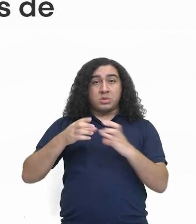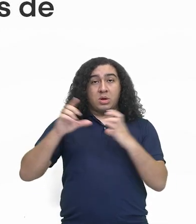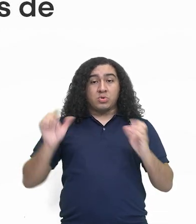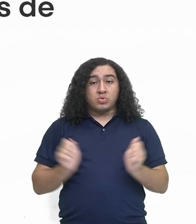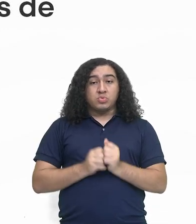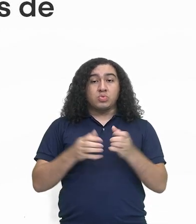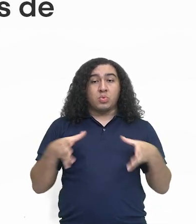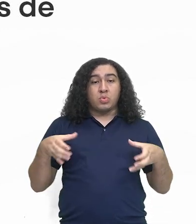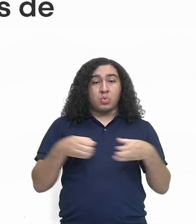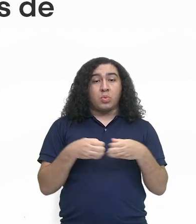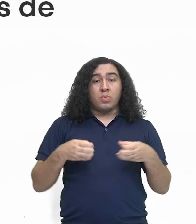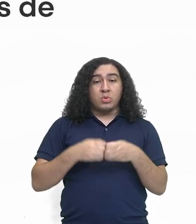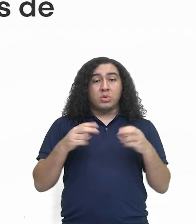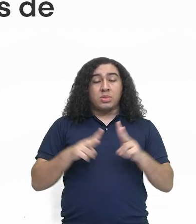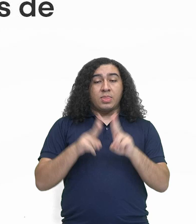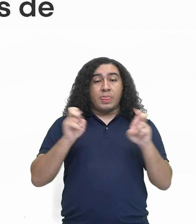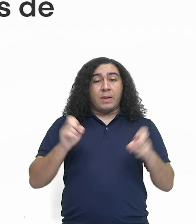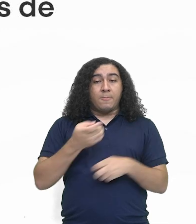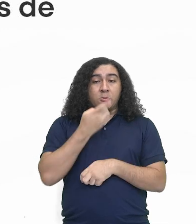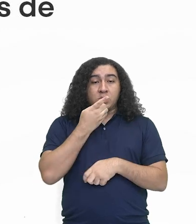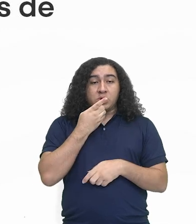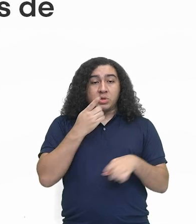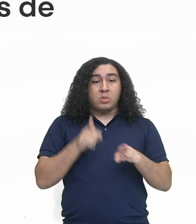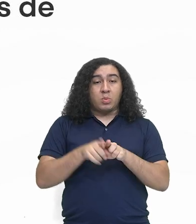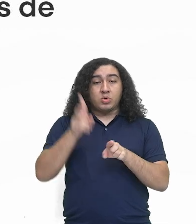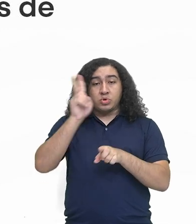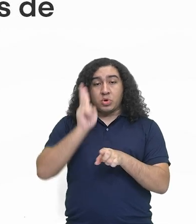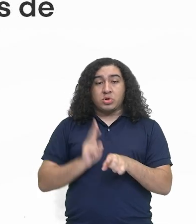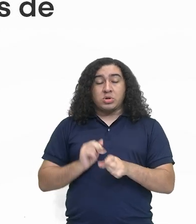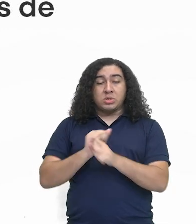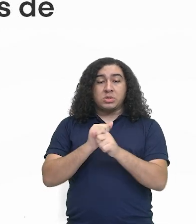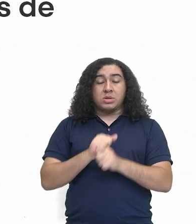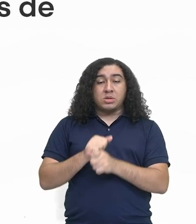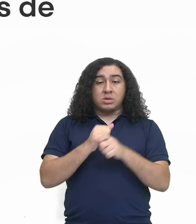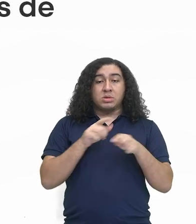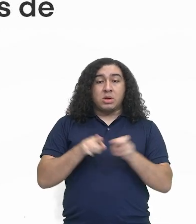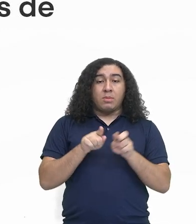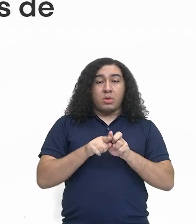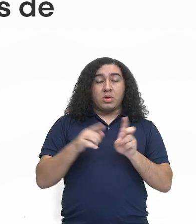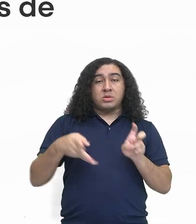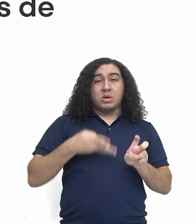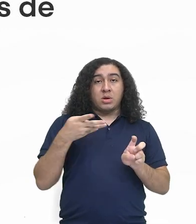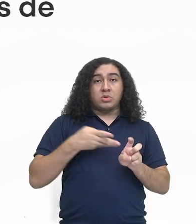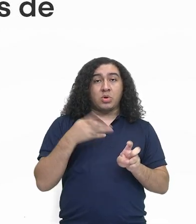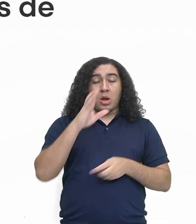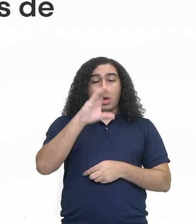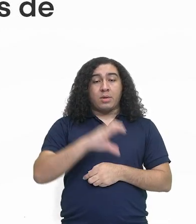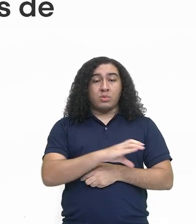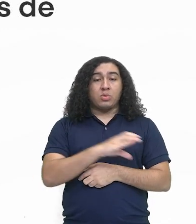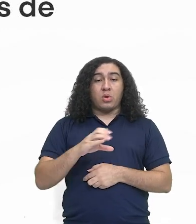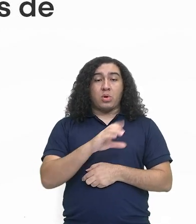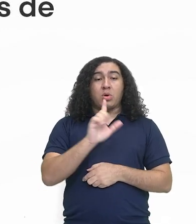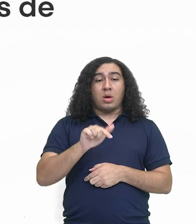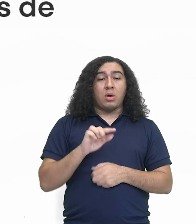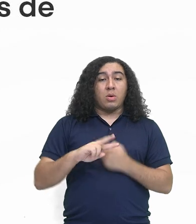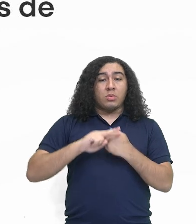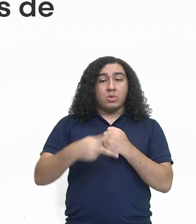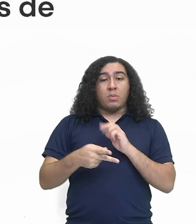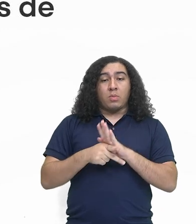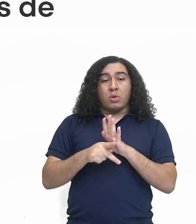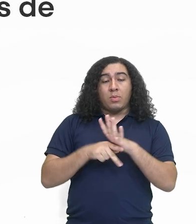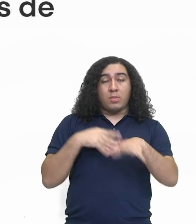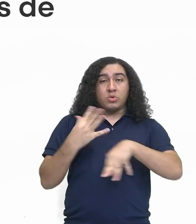com letras que abordam temas do cotidiano, histórias de resistência e louvores a santos católicos, refletindo então a fusão